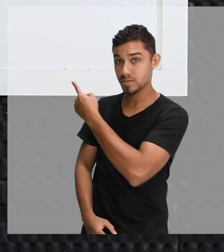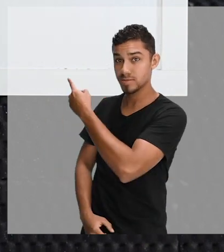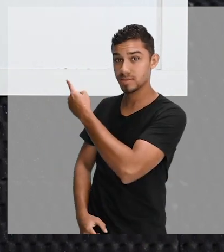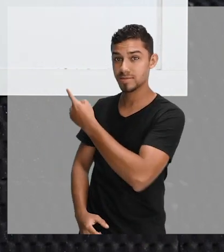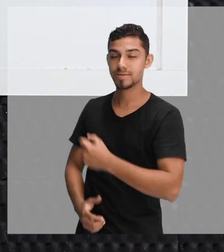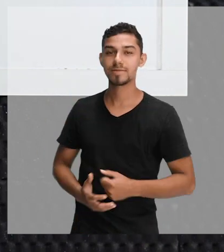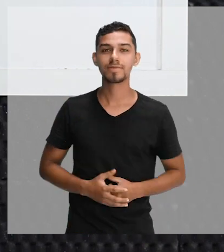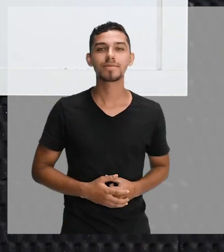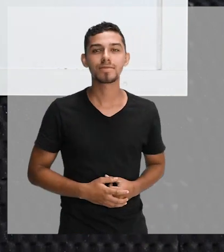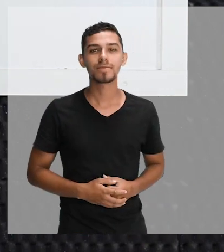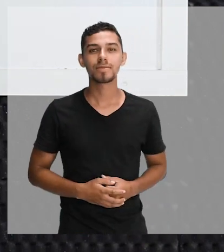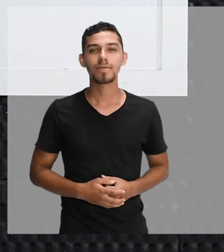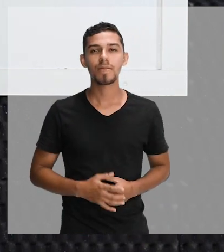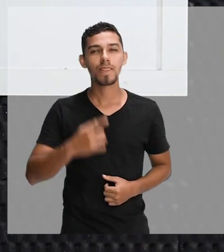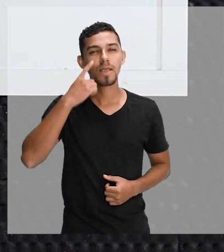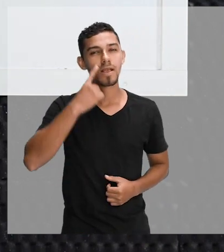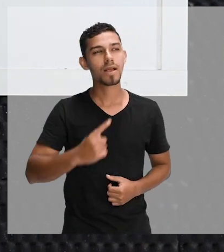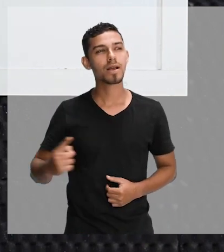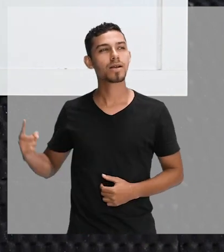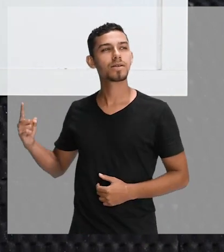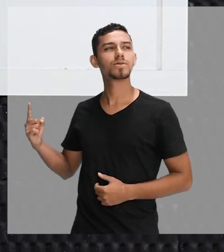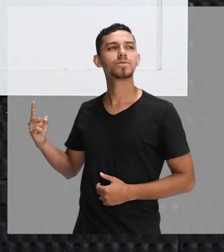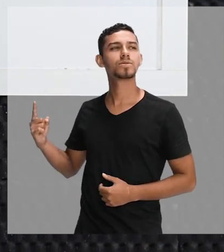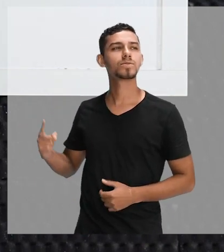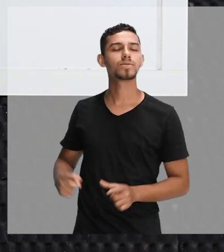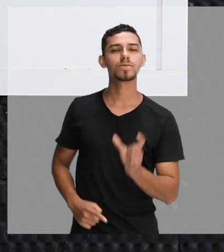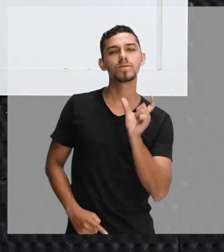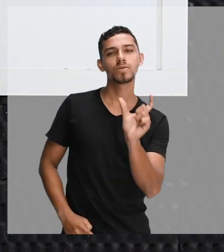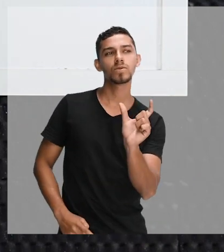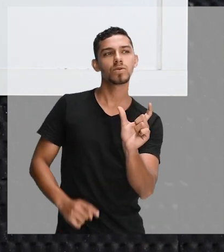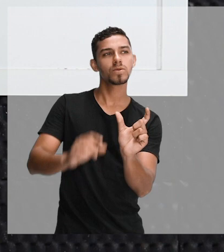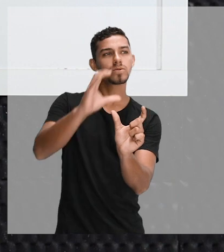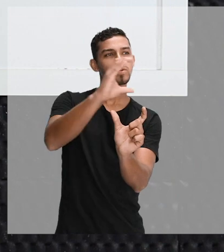cientificismo. Olha esta expressão aqui.